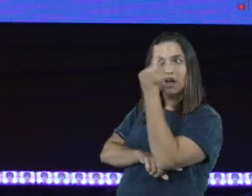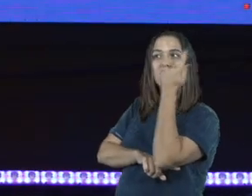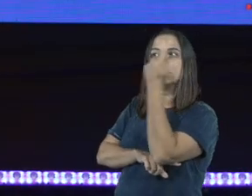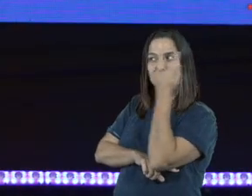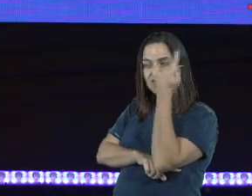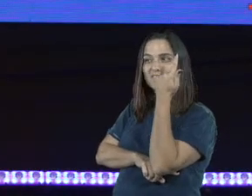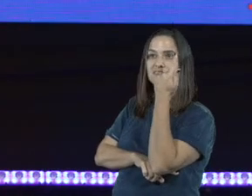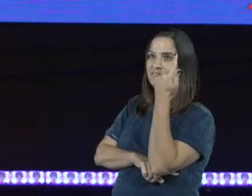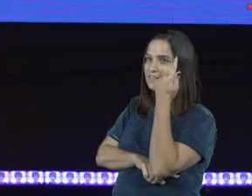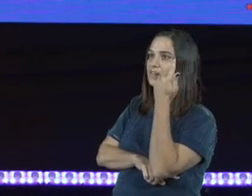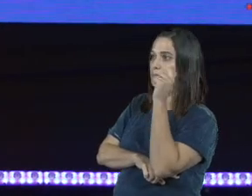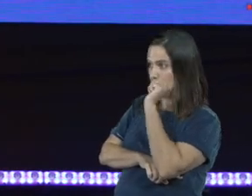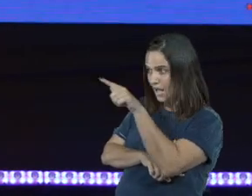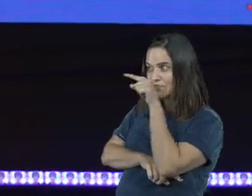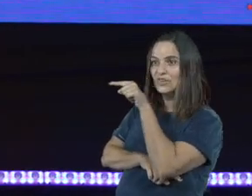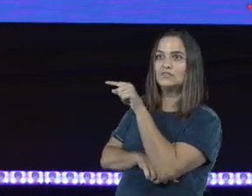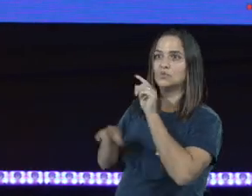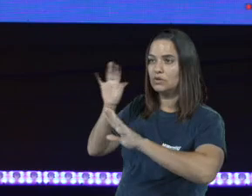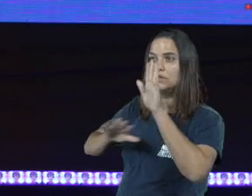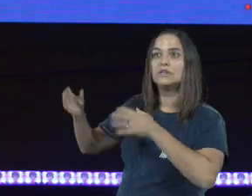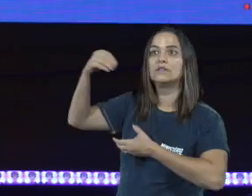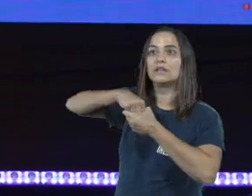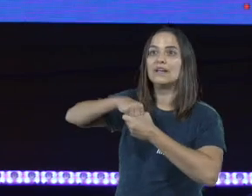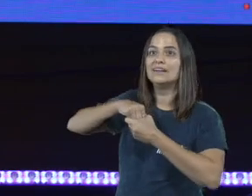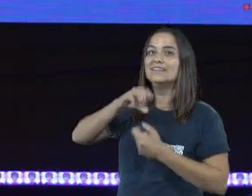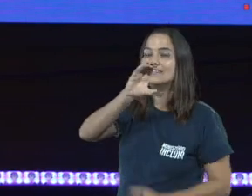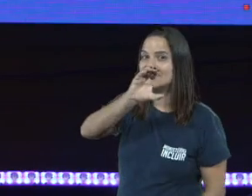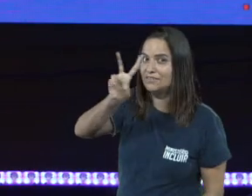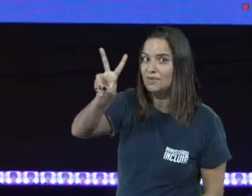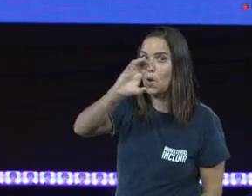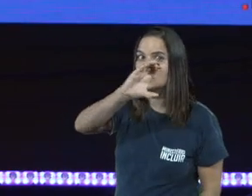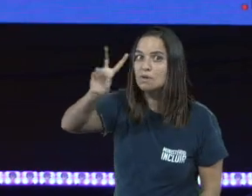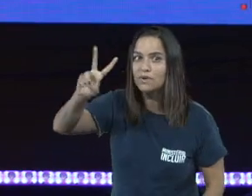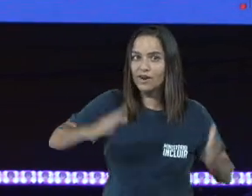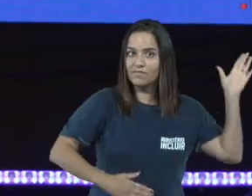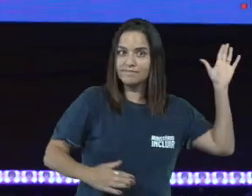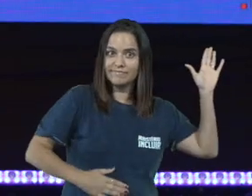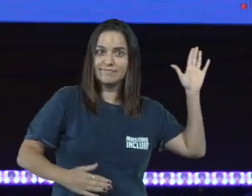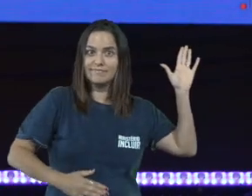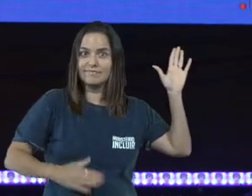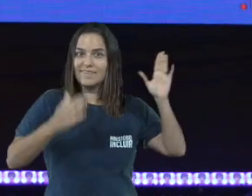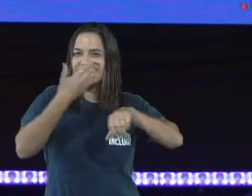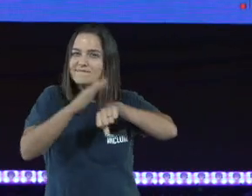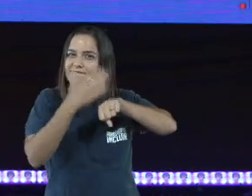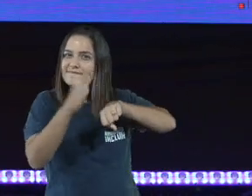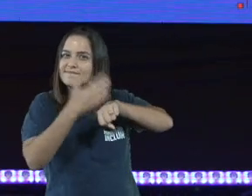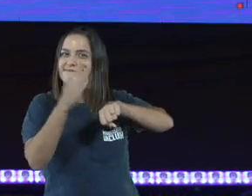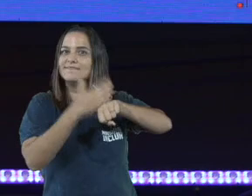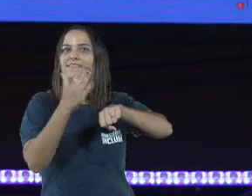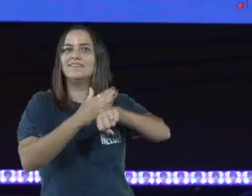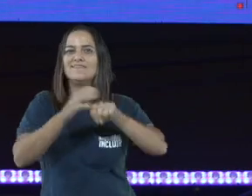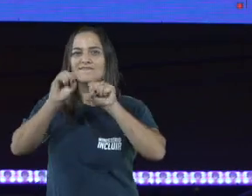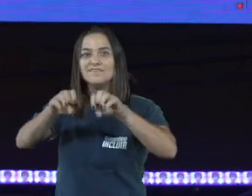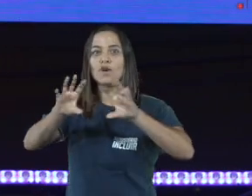deu treinamento para o PCC cara é sinistro meu irmão Esse é o cara fala